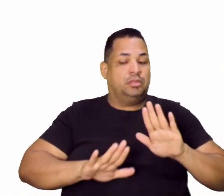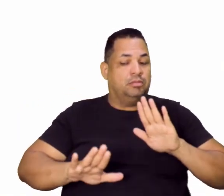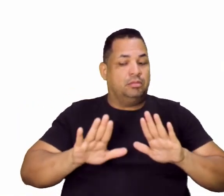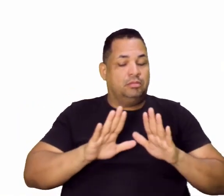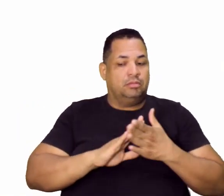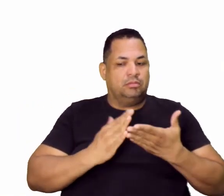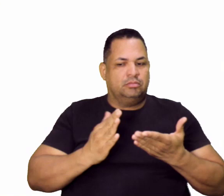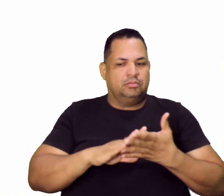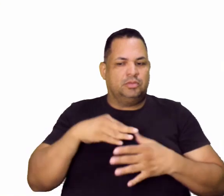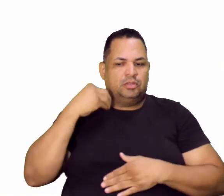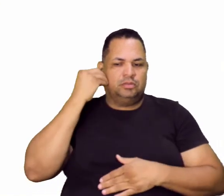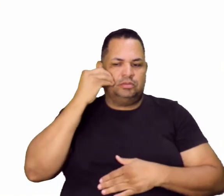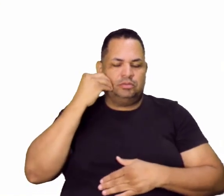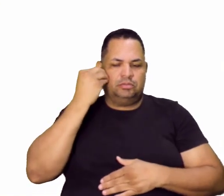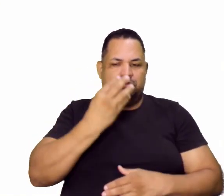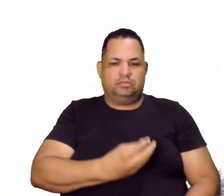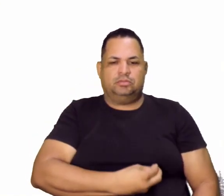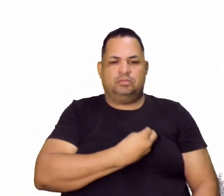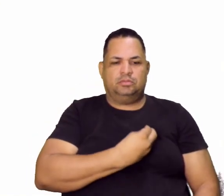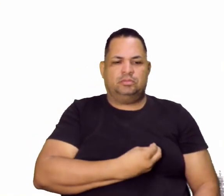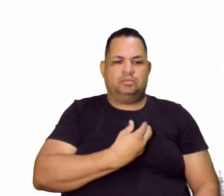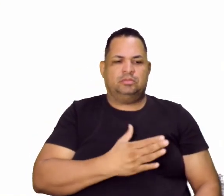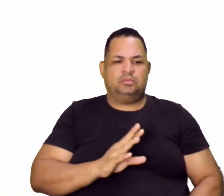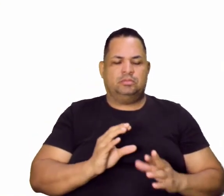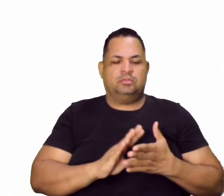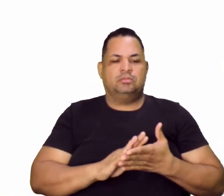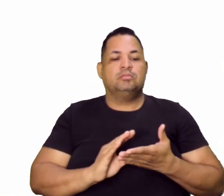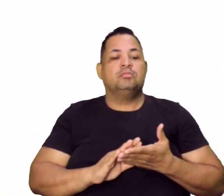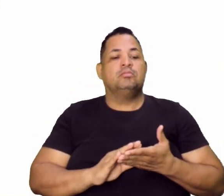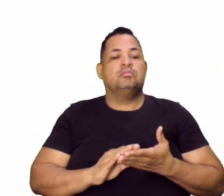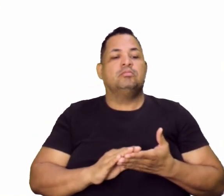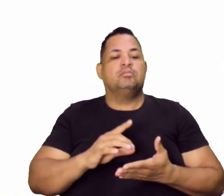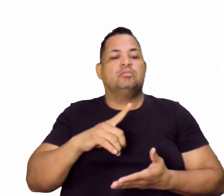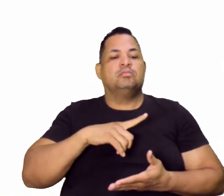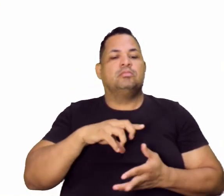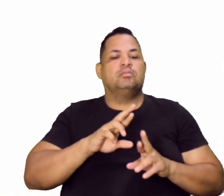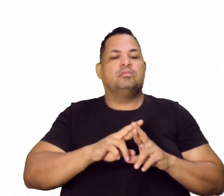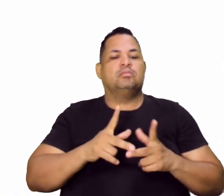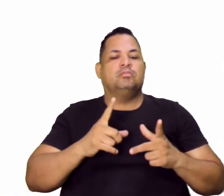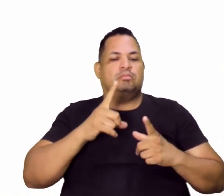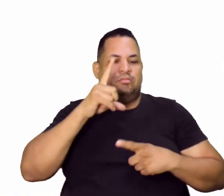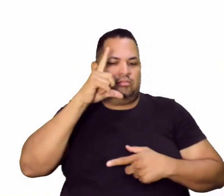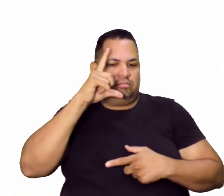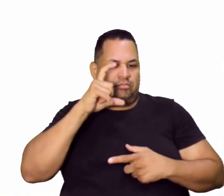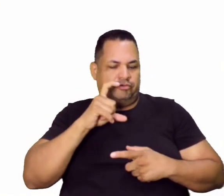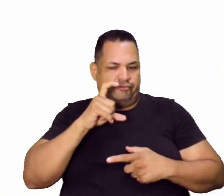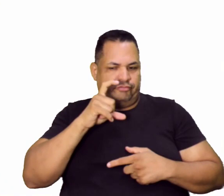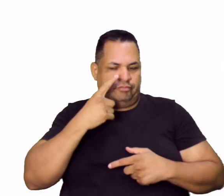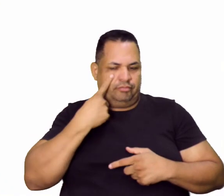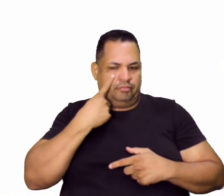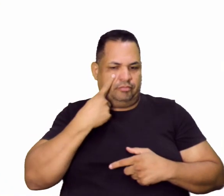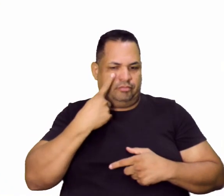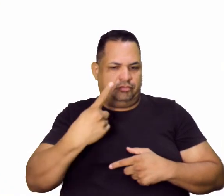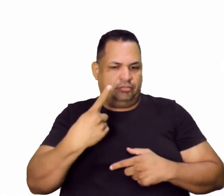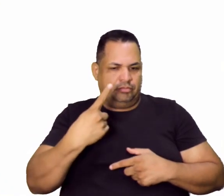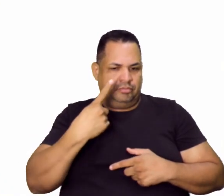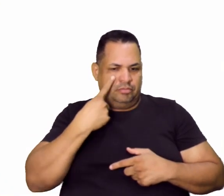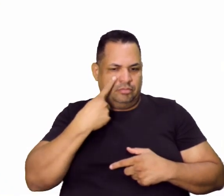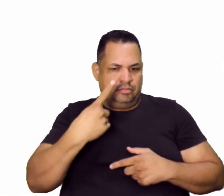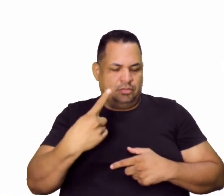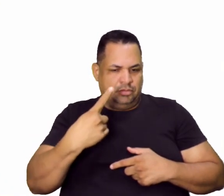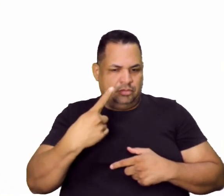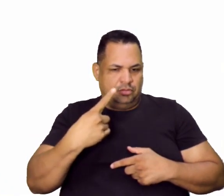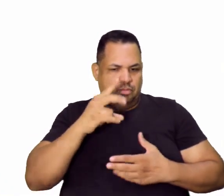as nossas experiências de vida. Surge a diferença entre ver foto e ler foto. Ler uma foto